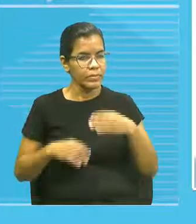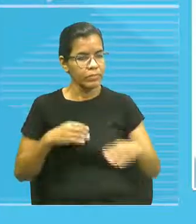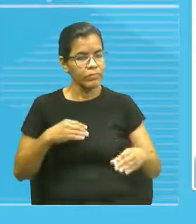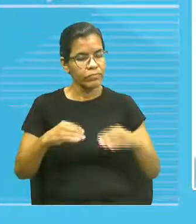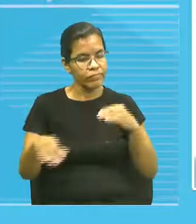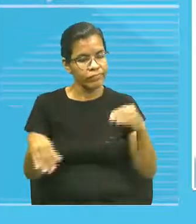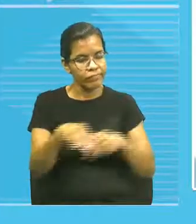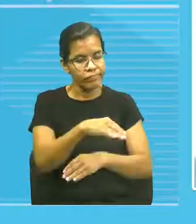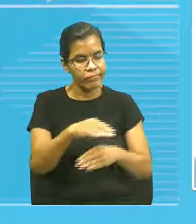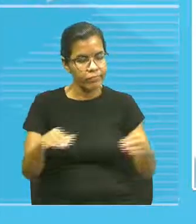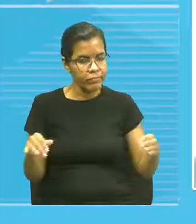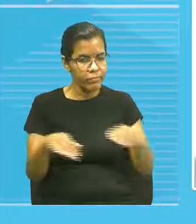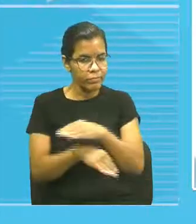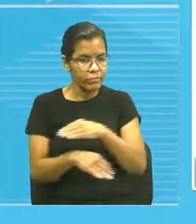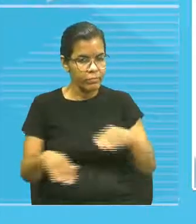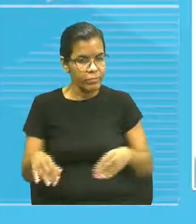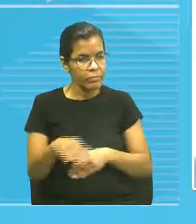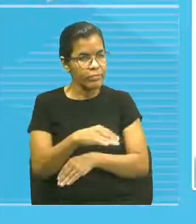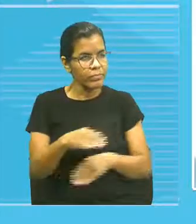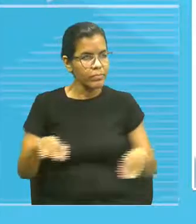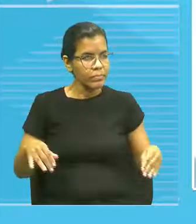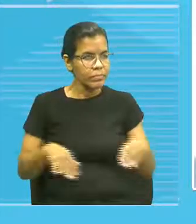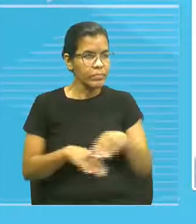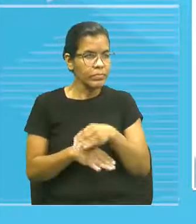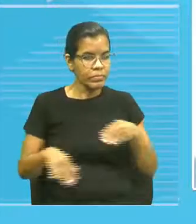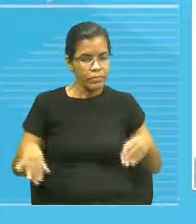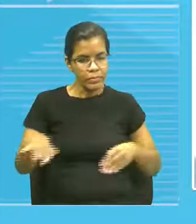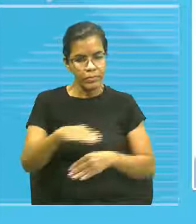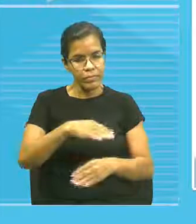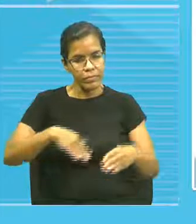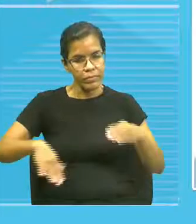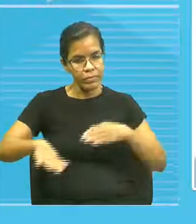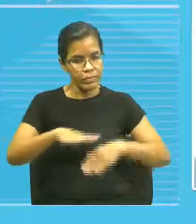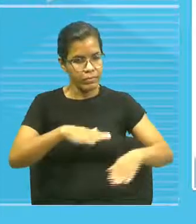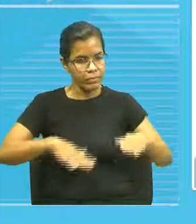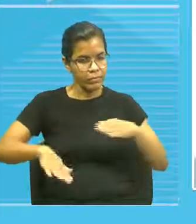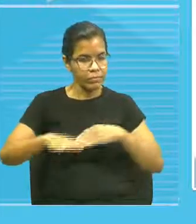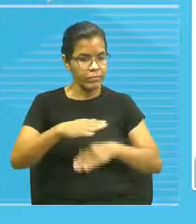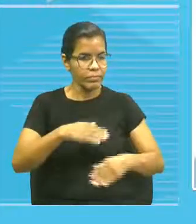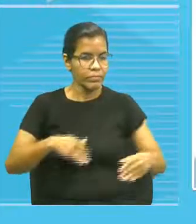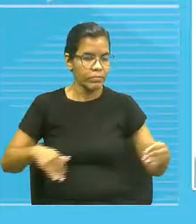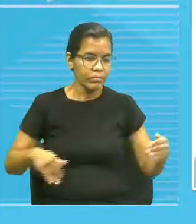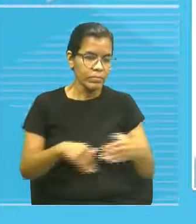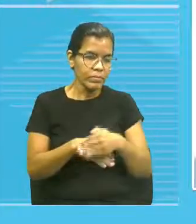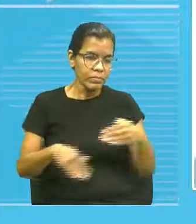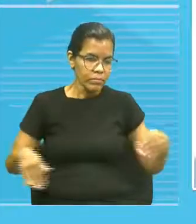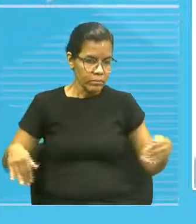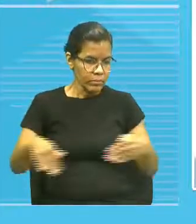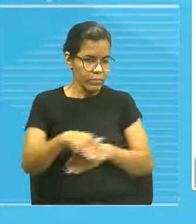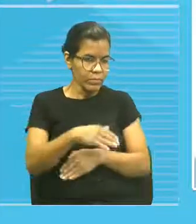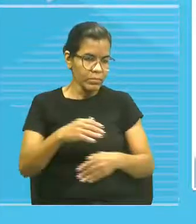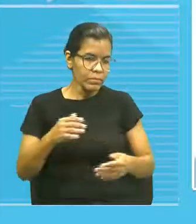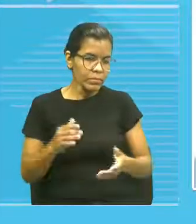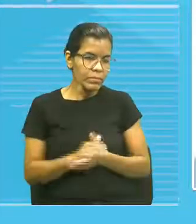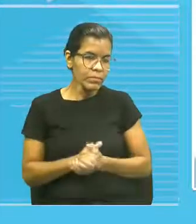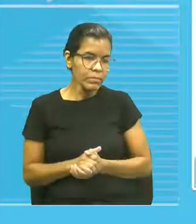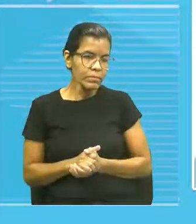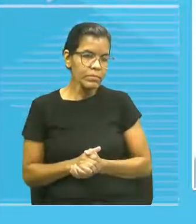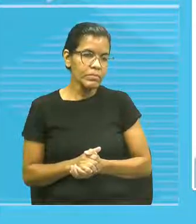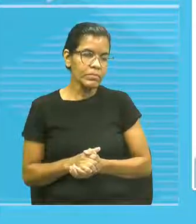Como assim em trânsito? Trânsito é movimento. A pessoa se movimenta, está em trânsito. Fulano